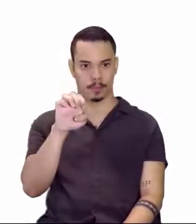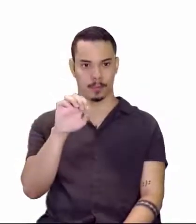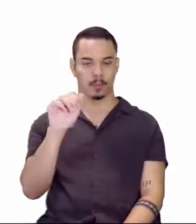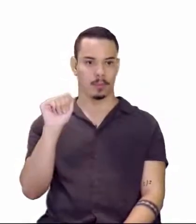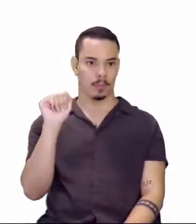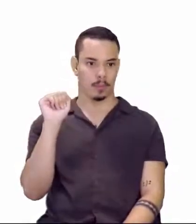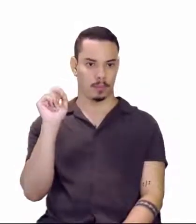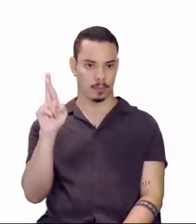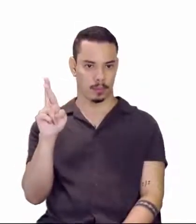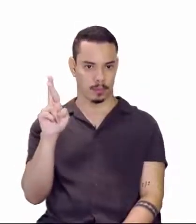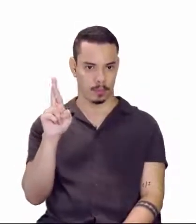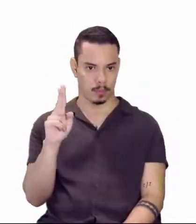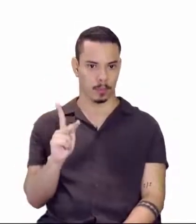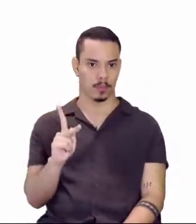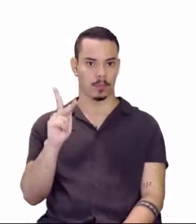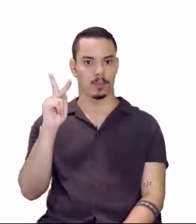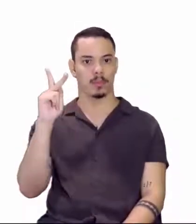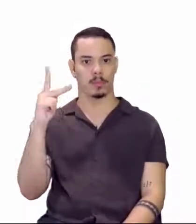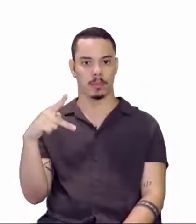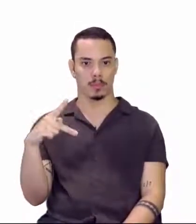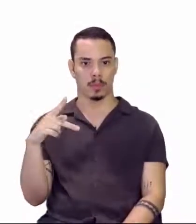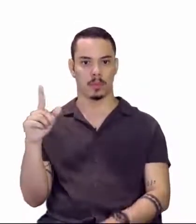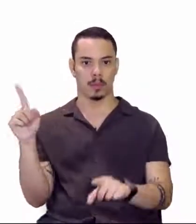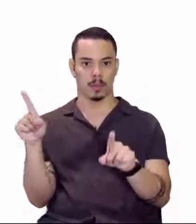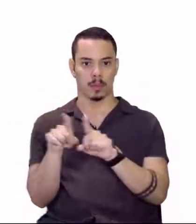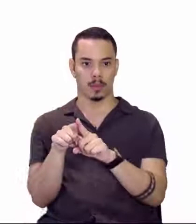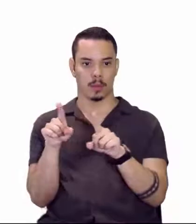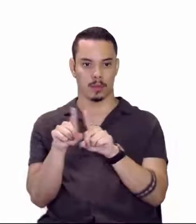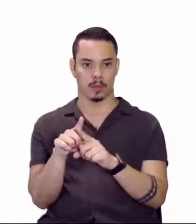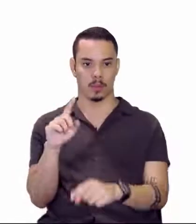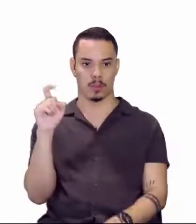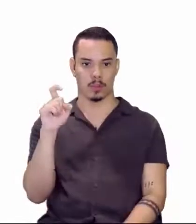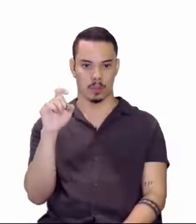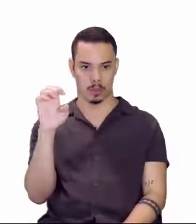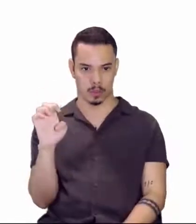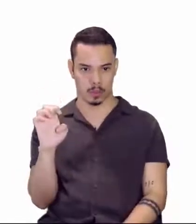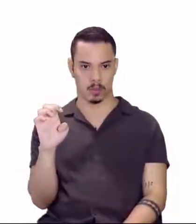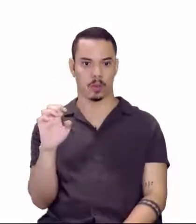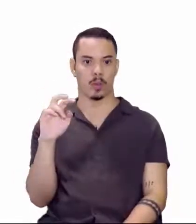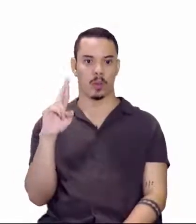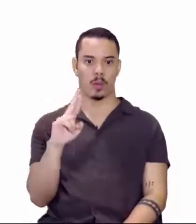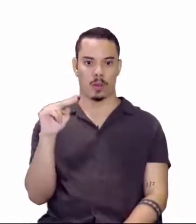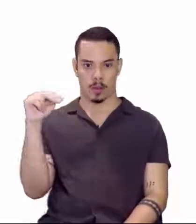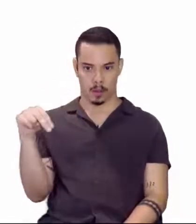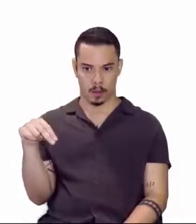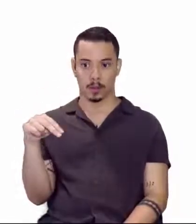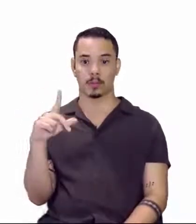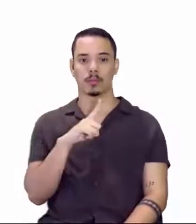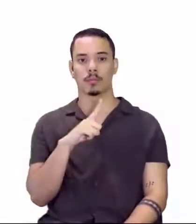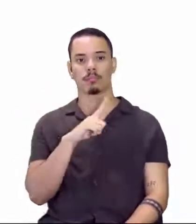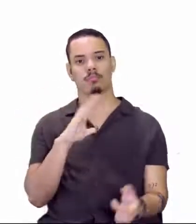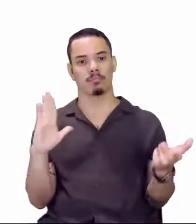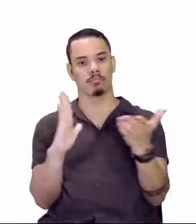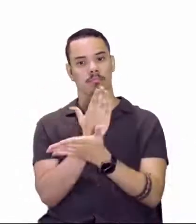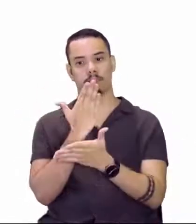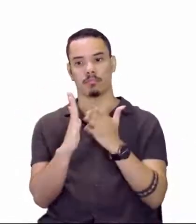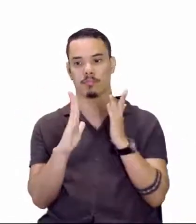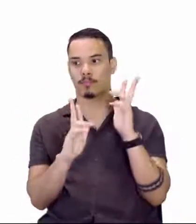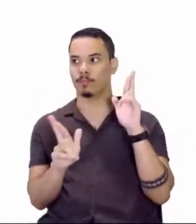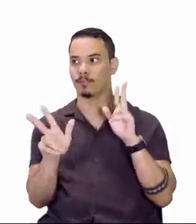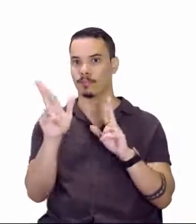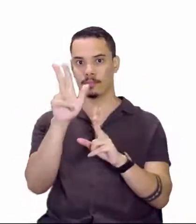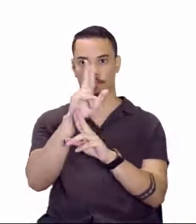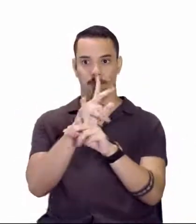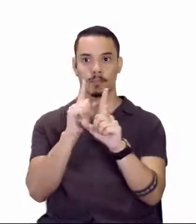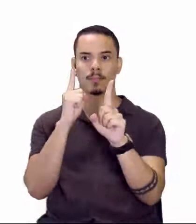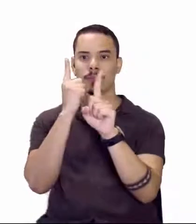argônio, o criptônio, o xenônio e o radônio. Então, existem essas particularidades que